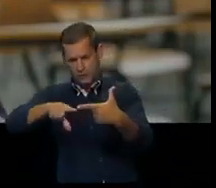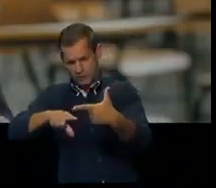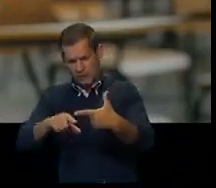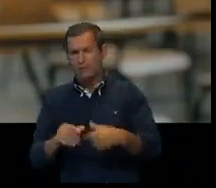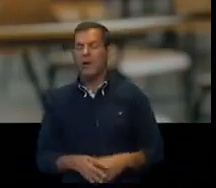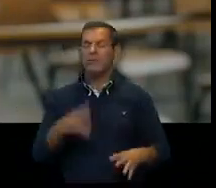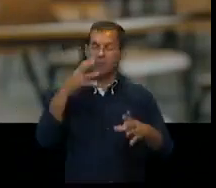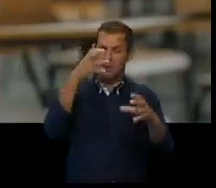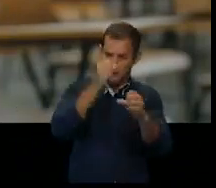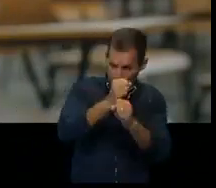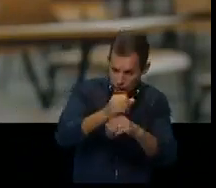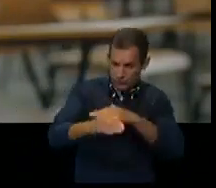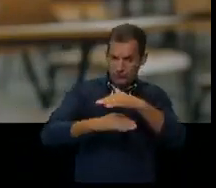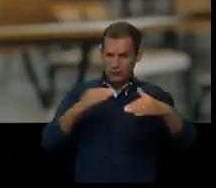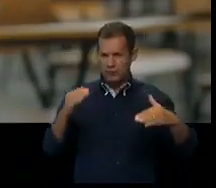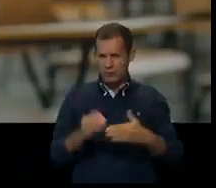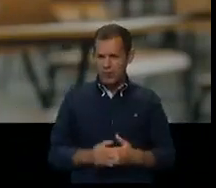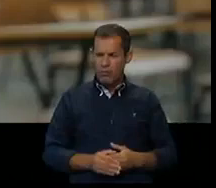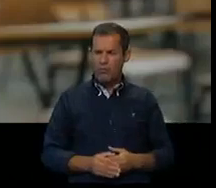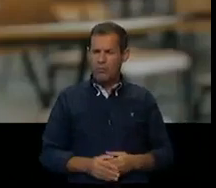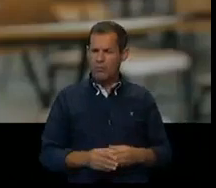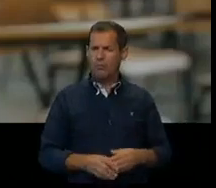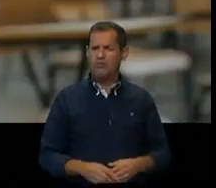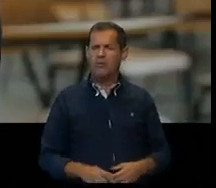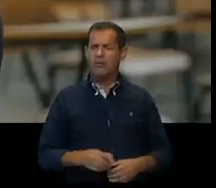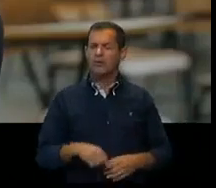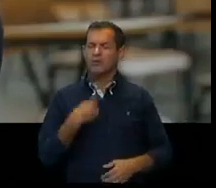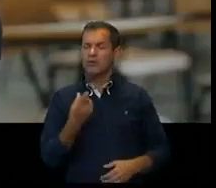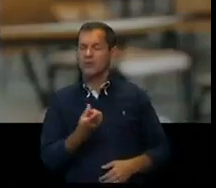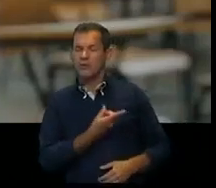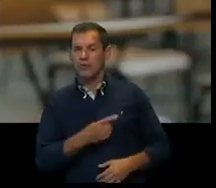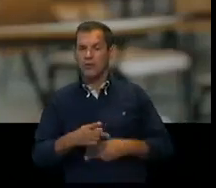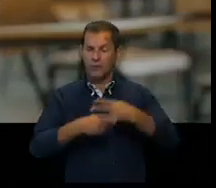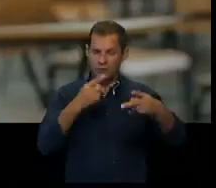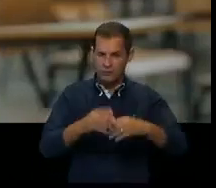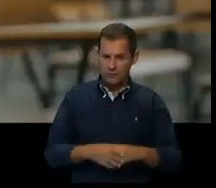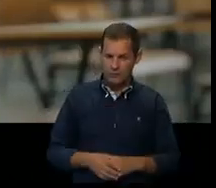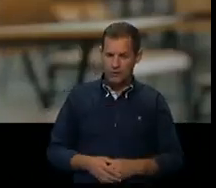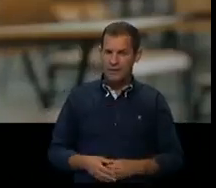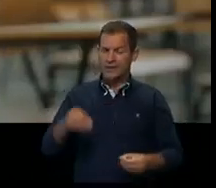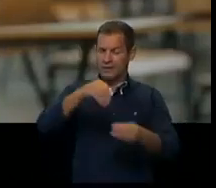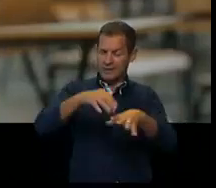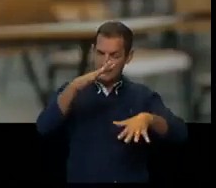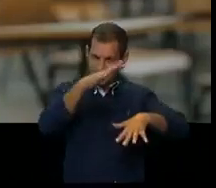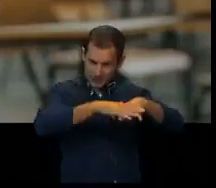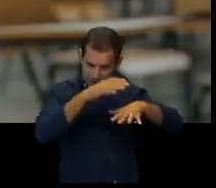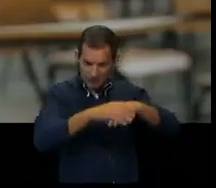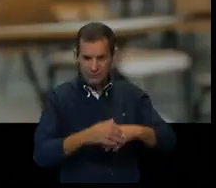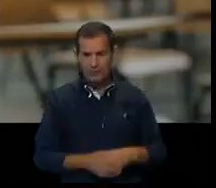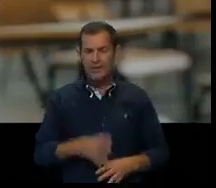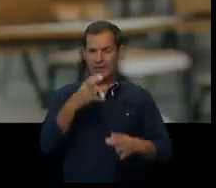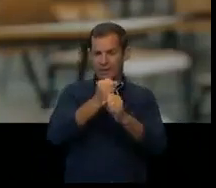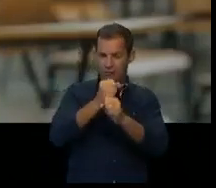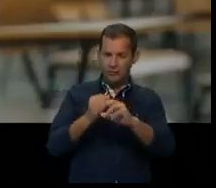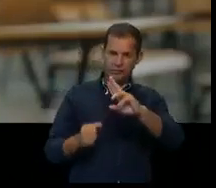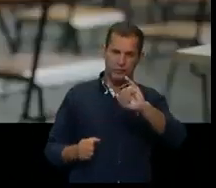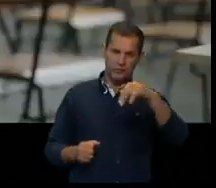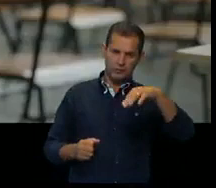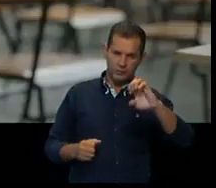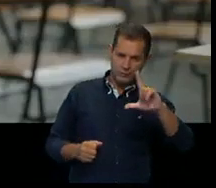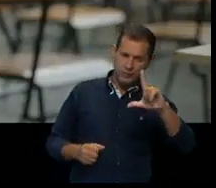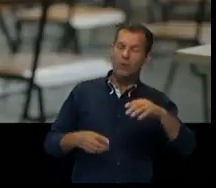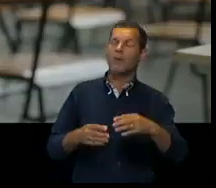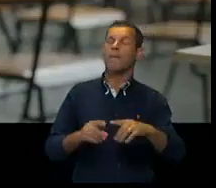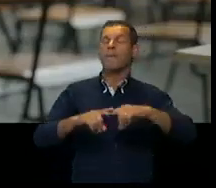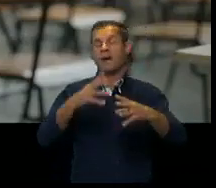você somando todas essas partes, a gente chama isso dentro da matemática, soma de Riemann. E